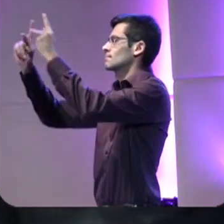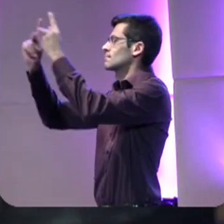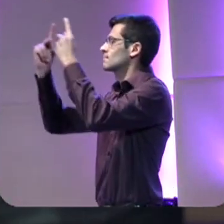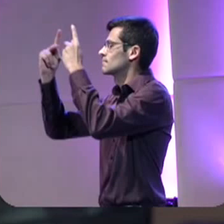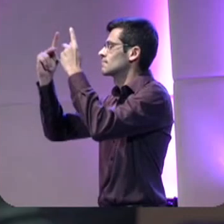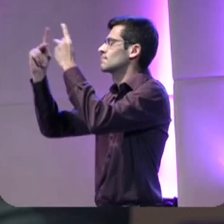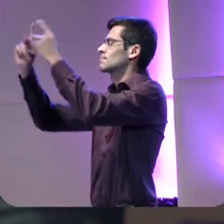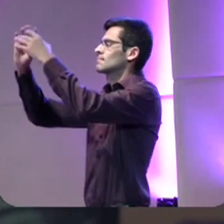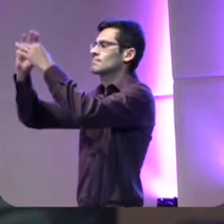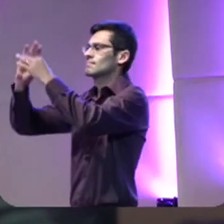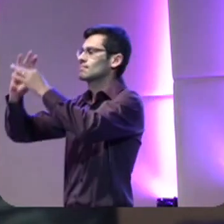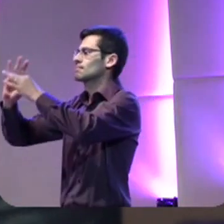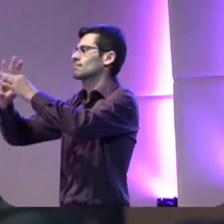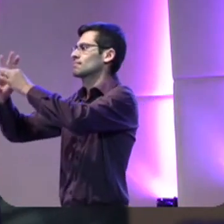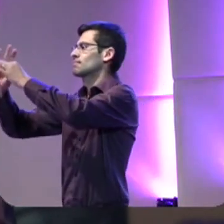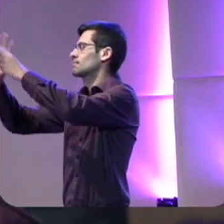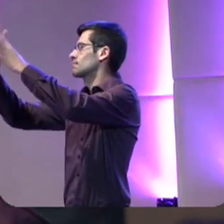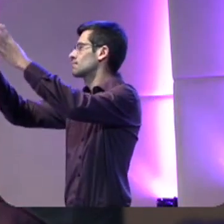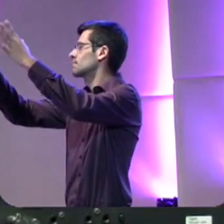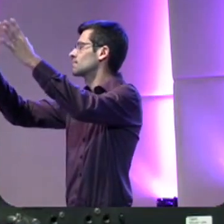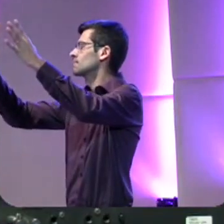Deus, o meu